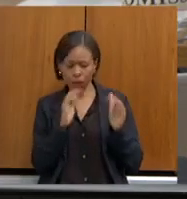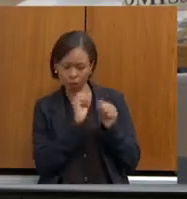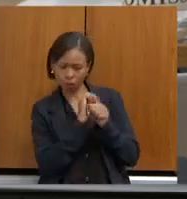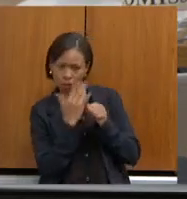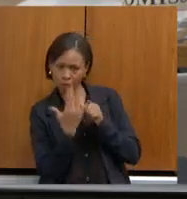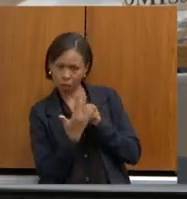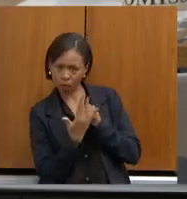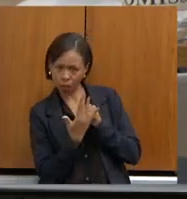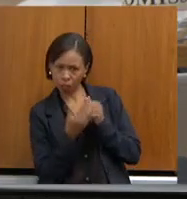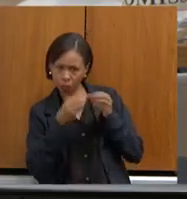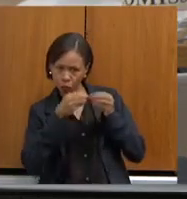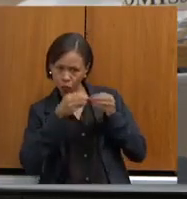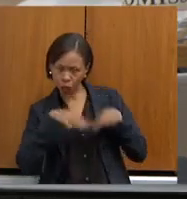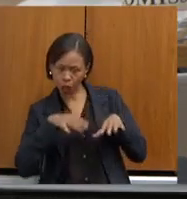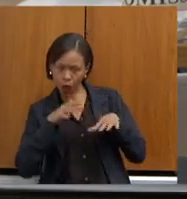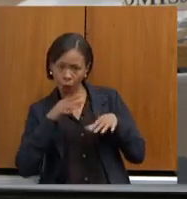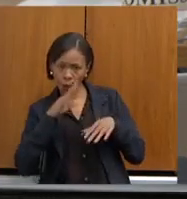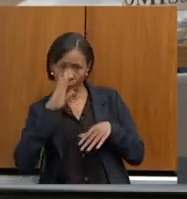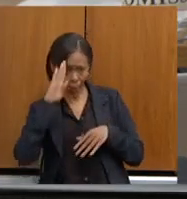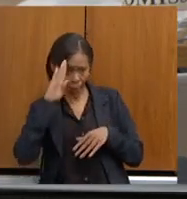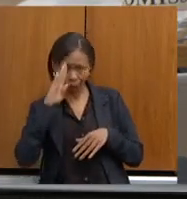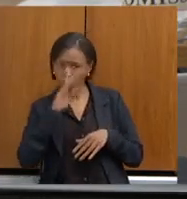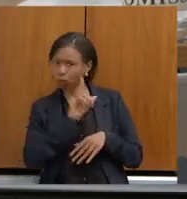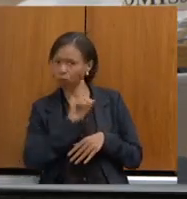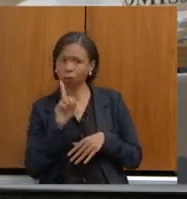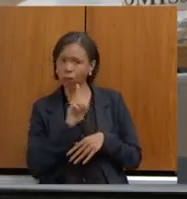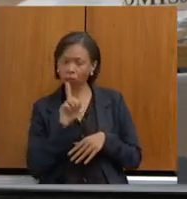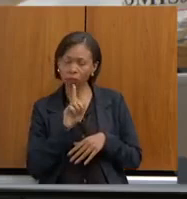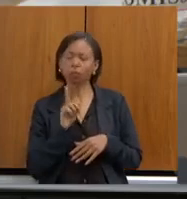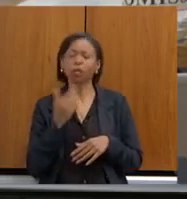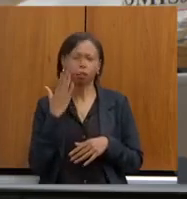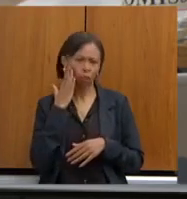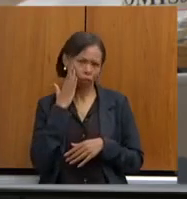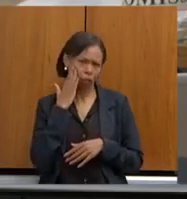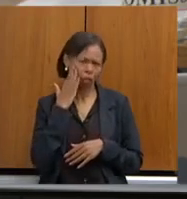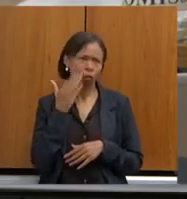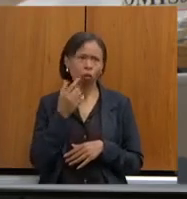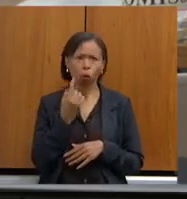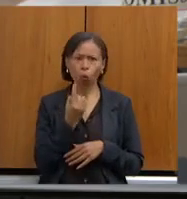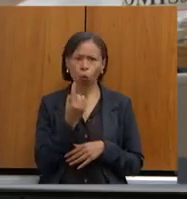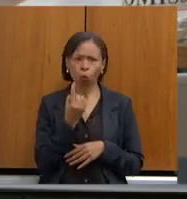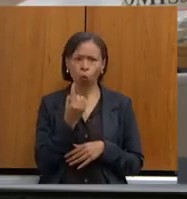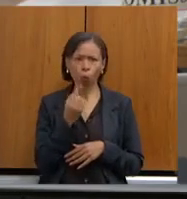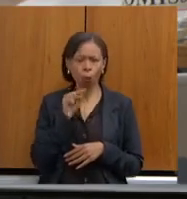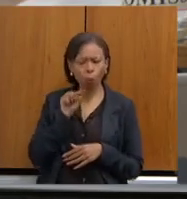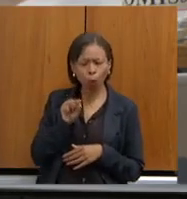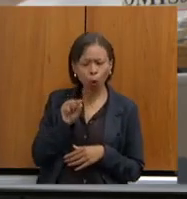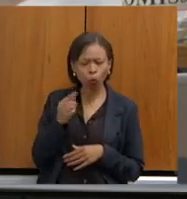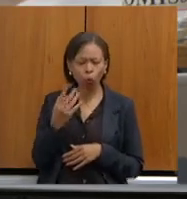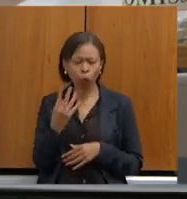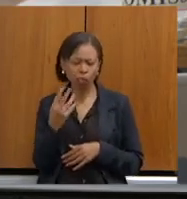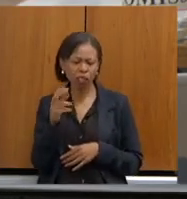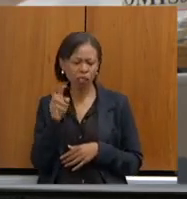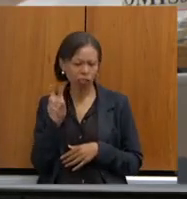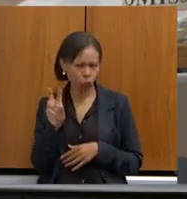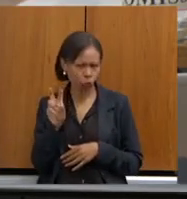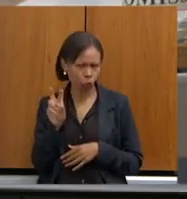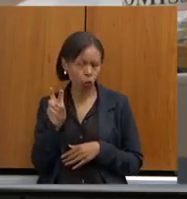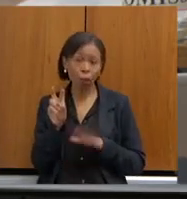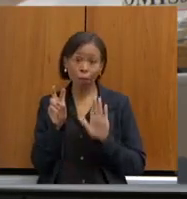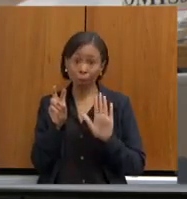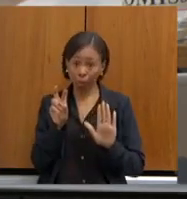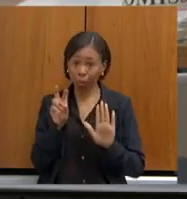a gente compreende a pesada de ser um ponto 45 e isso para nós é muito importante